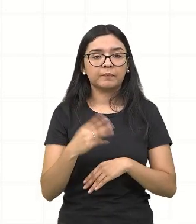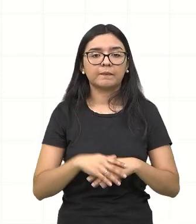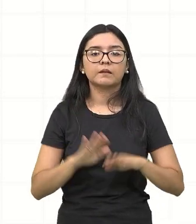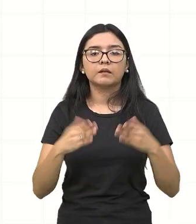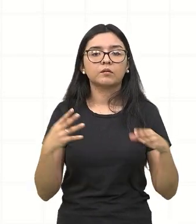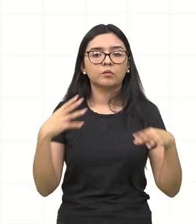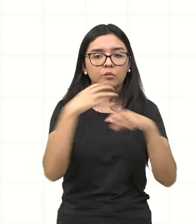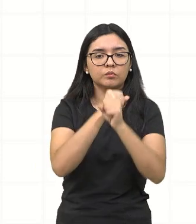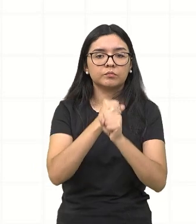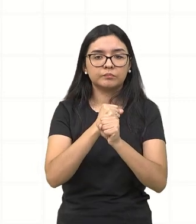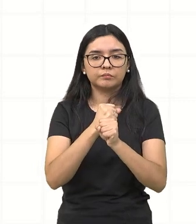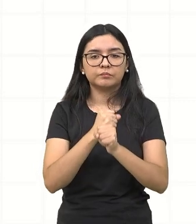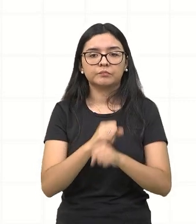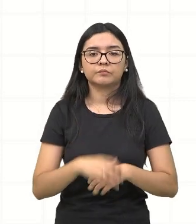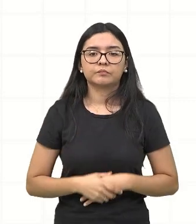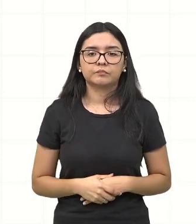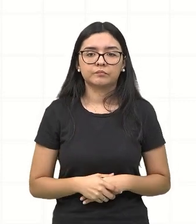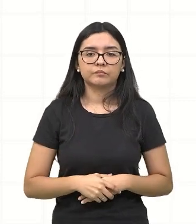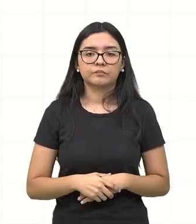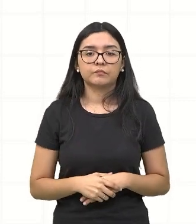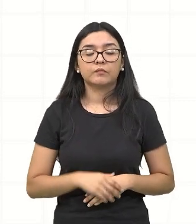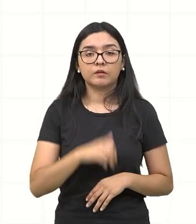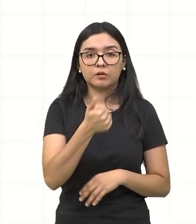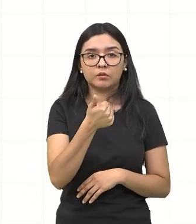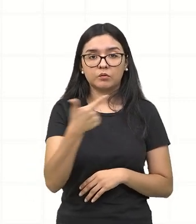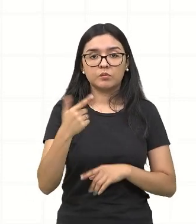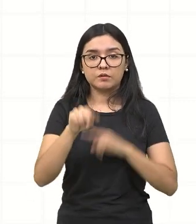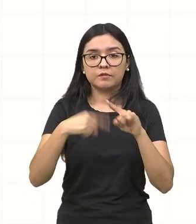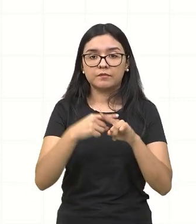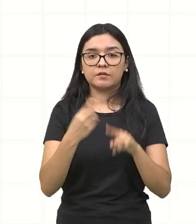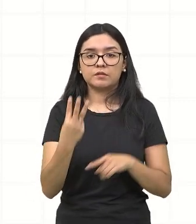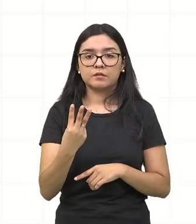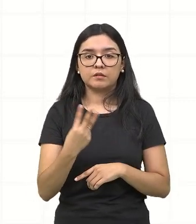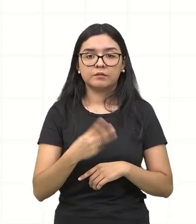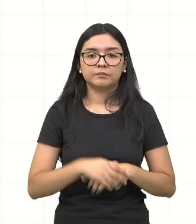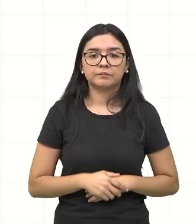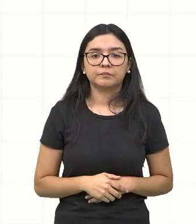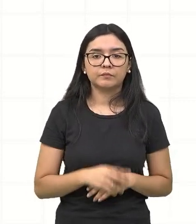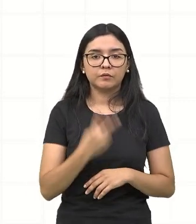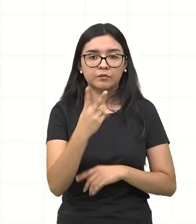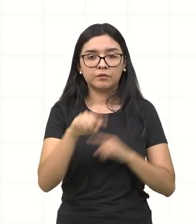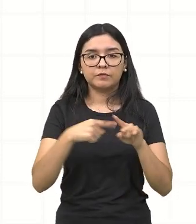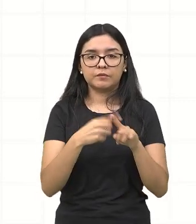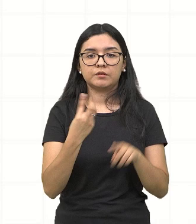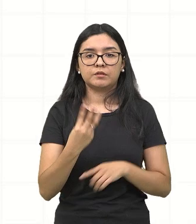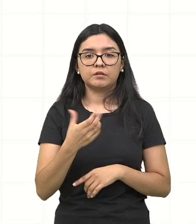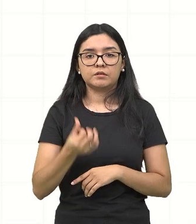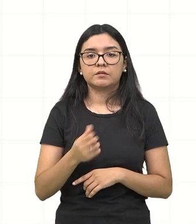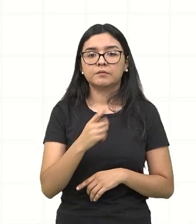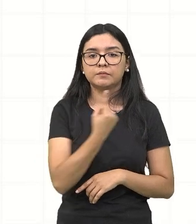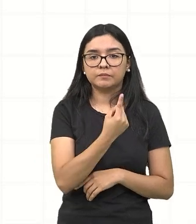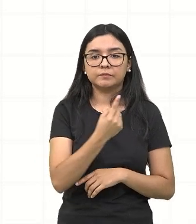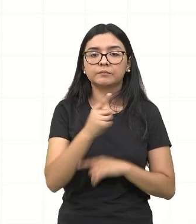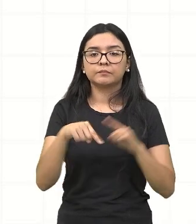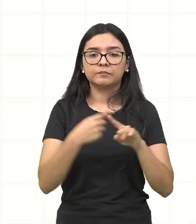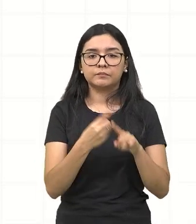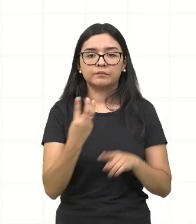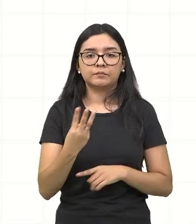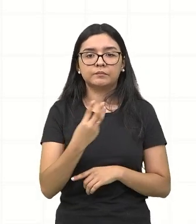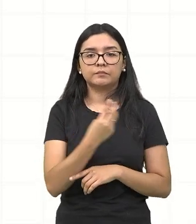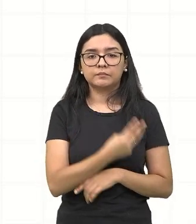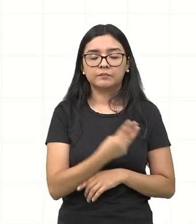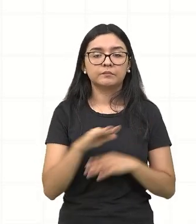então, esse 12 vezes 3, que vai dar 3 vezes 2, 6, 3 vezes 1, 3. Então, nós